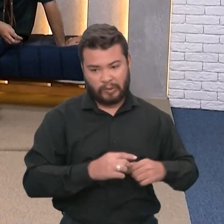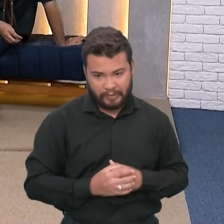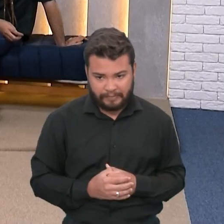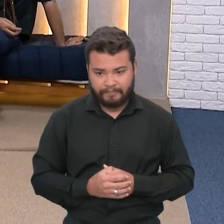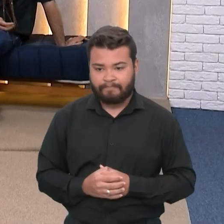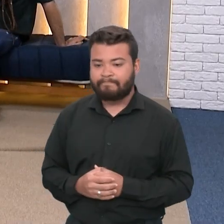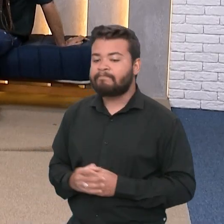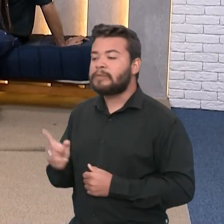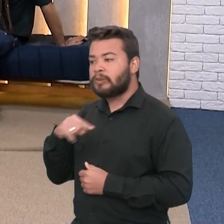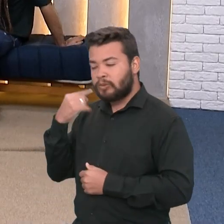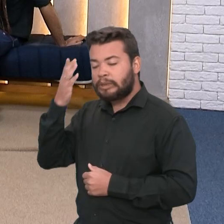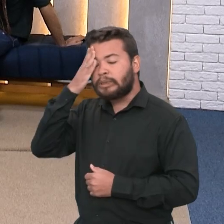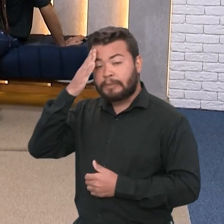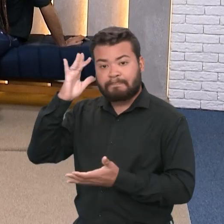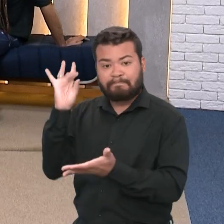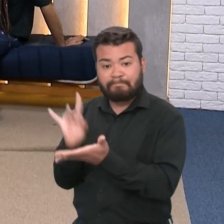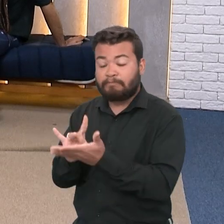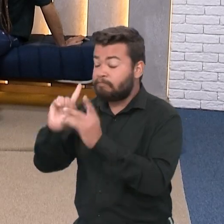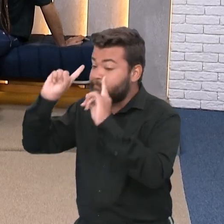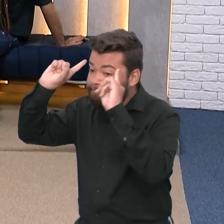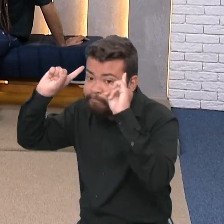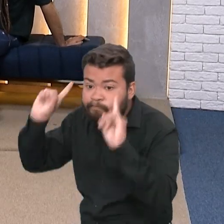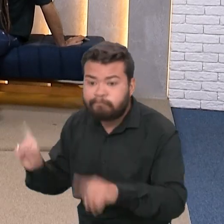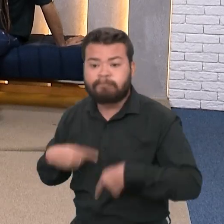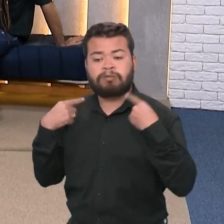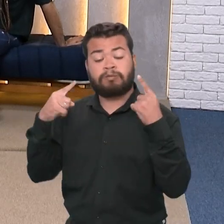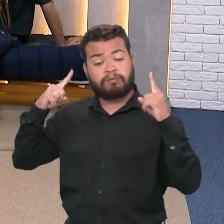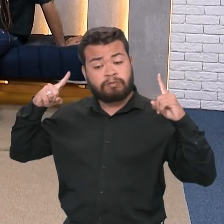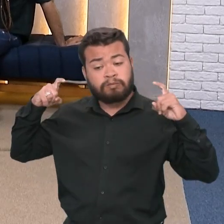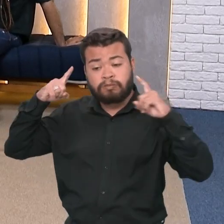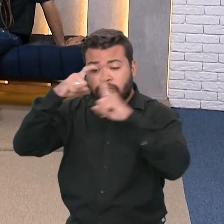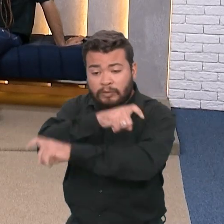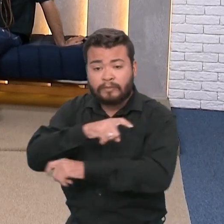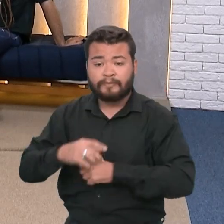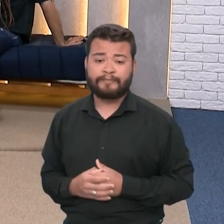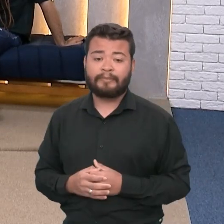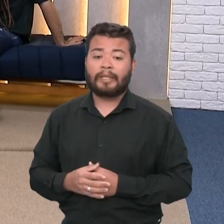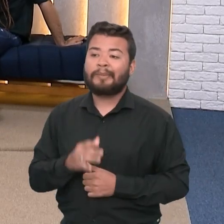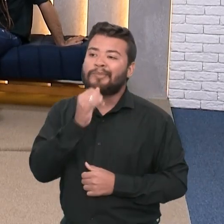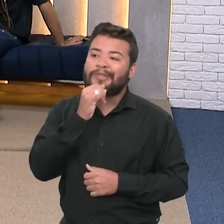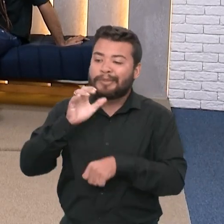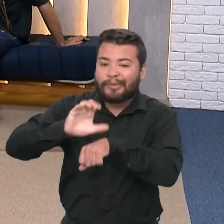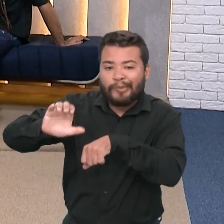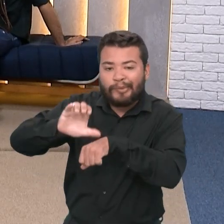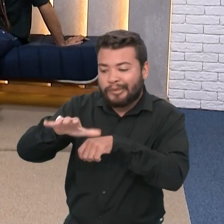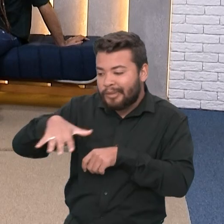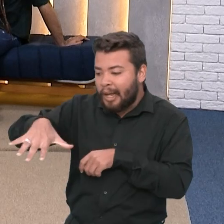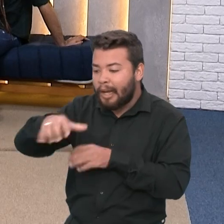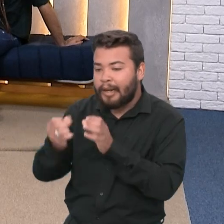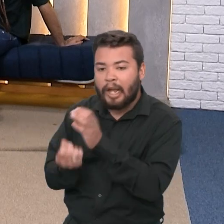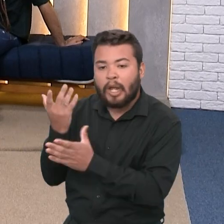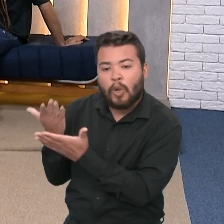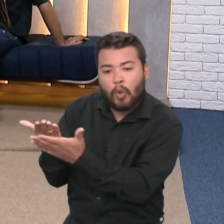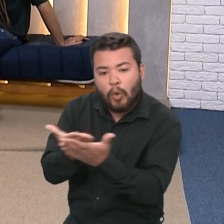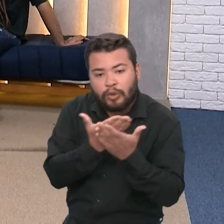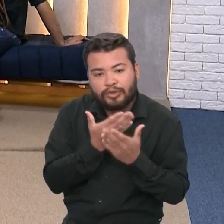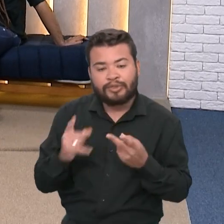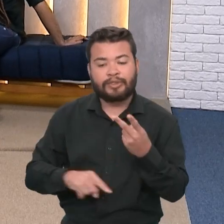que é desafiador, né, professor? A gente sabe o quanto que é desafiador trazer isso dentro de um curso de ecologia, dentro de um mestrado,